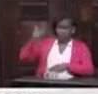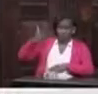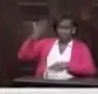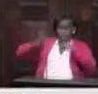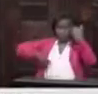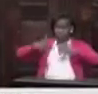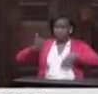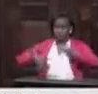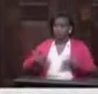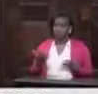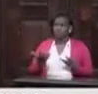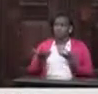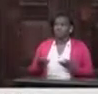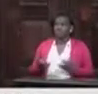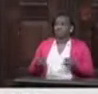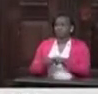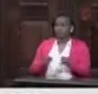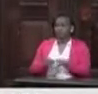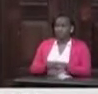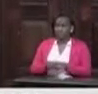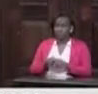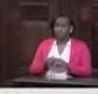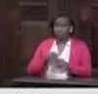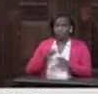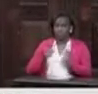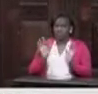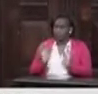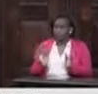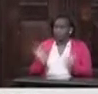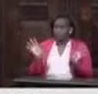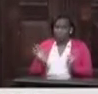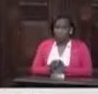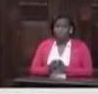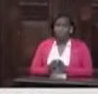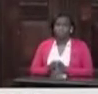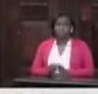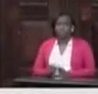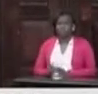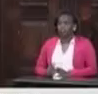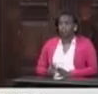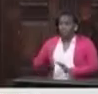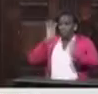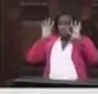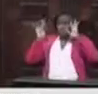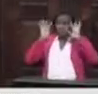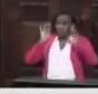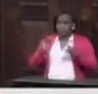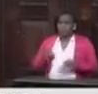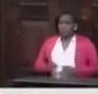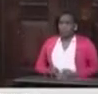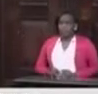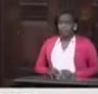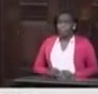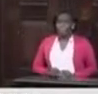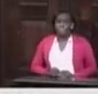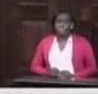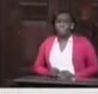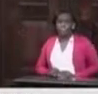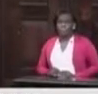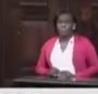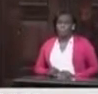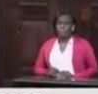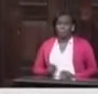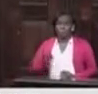para fazer, ainda que de uma forma breve, uma reflexão sobre os